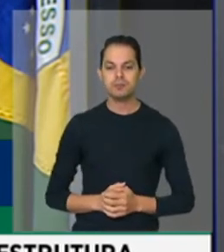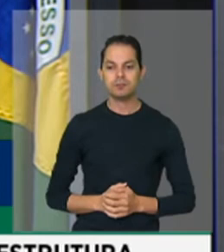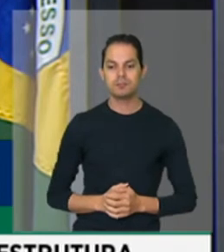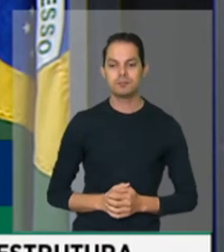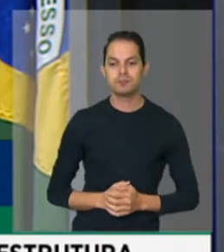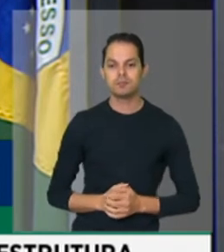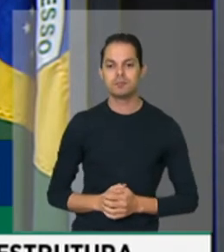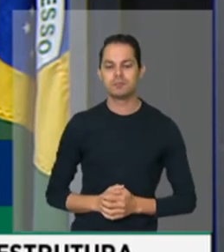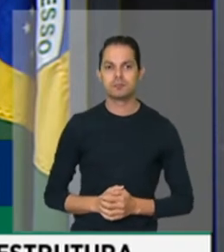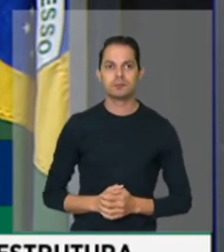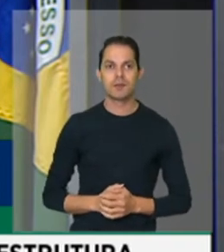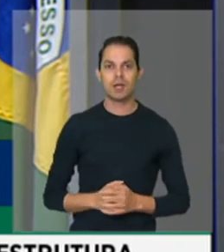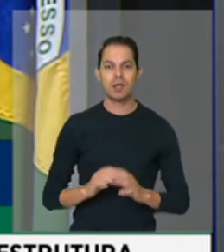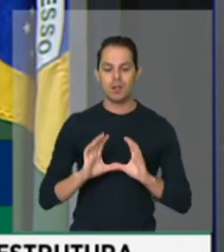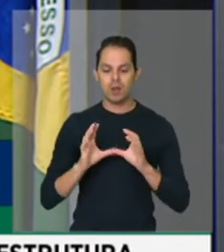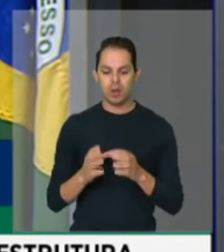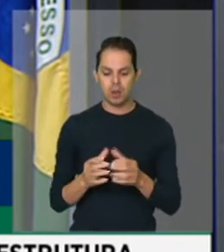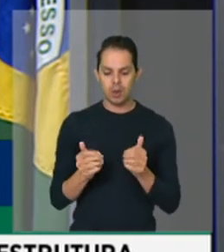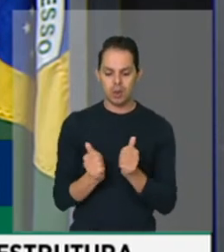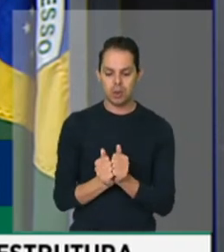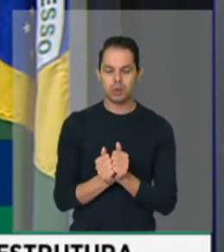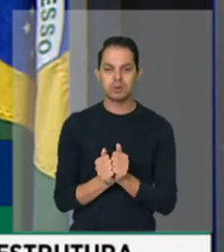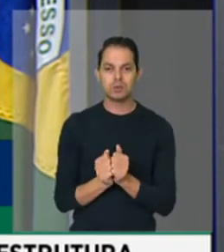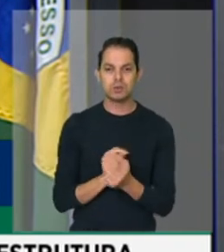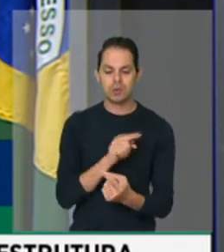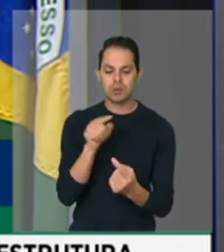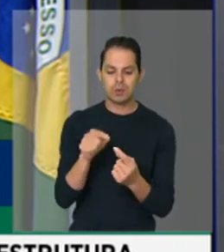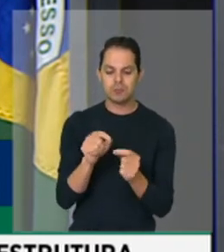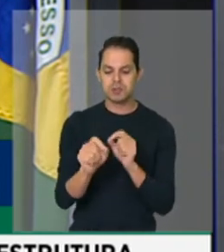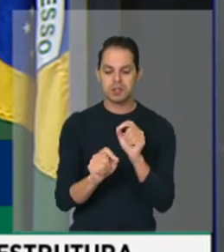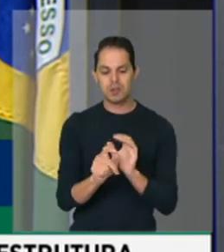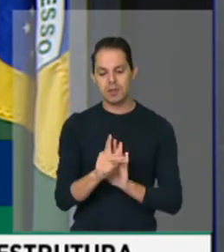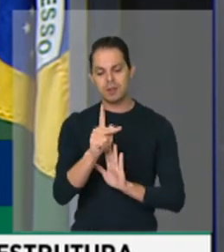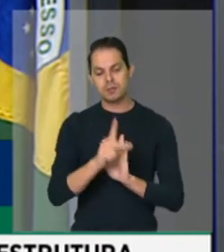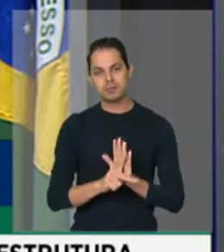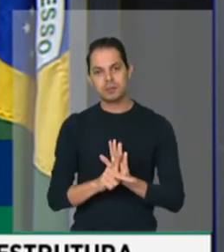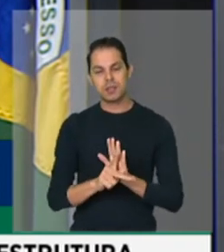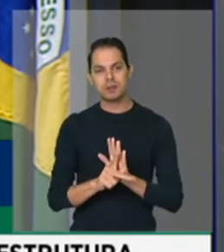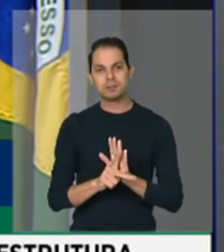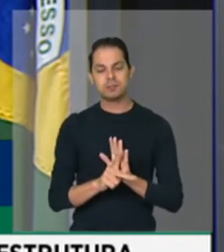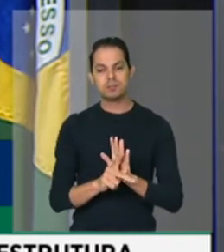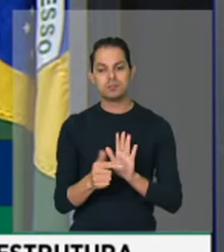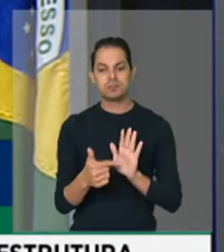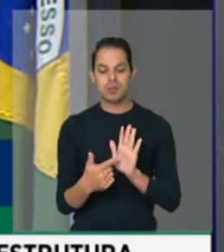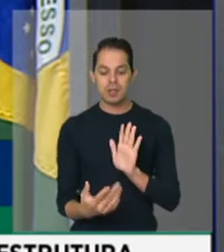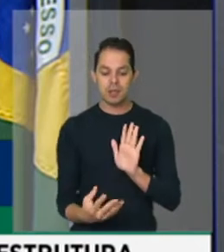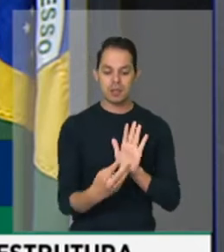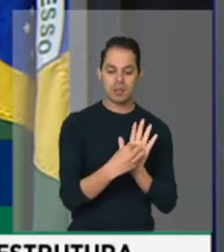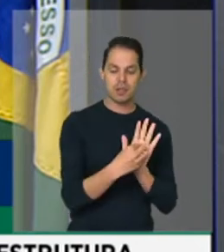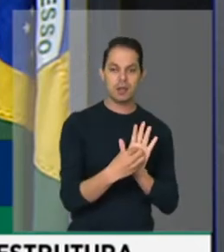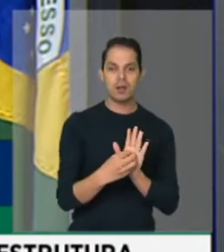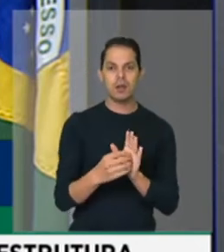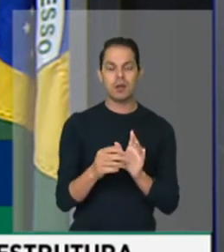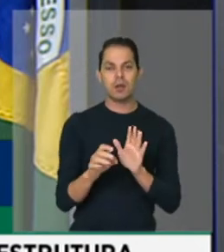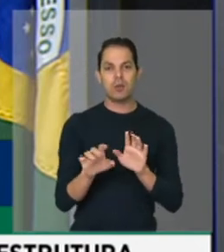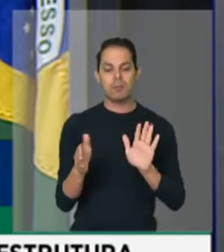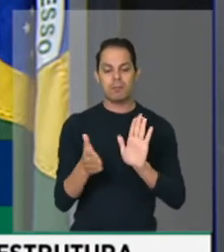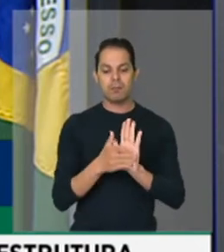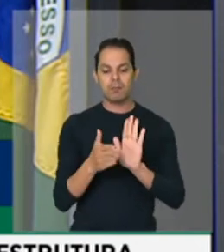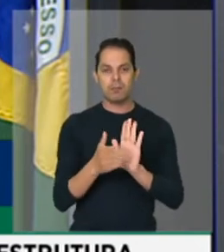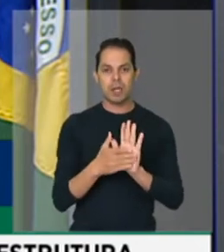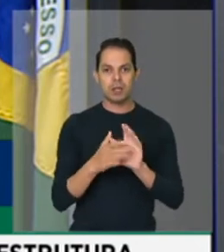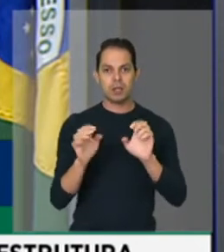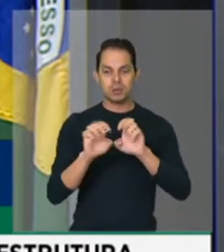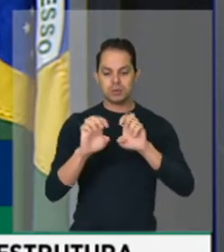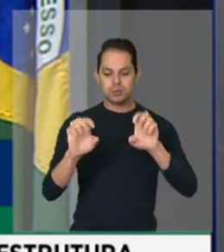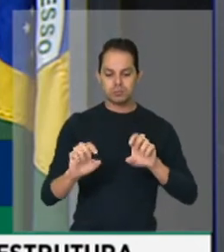no sentido de fazer com que esse projeto pudesse refletir uma proposta estruturada